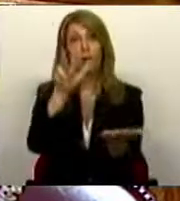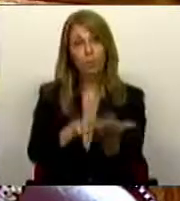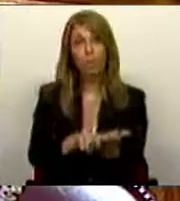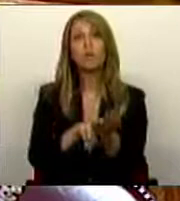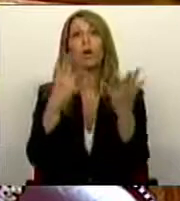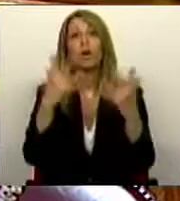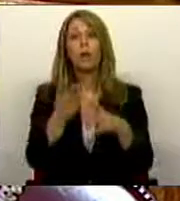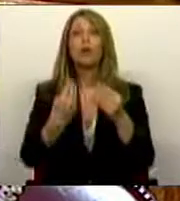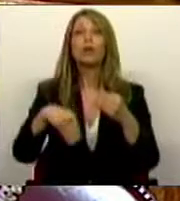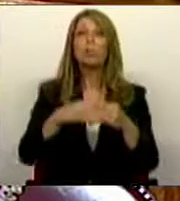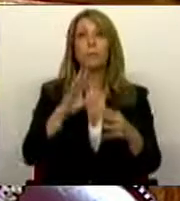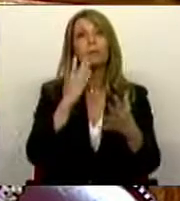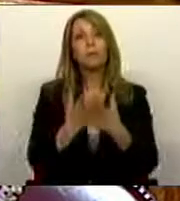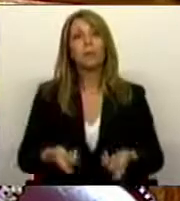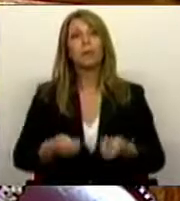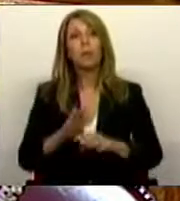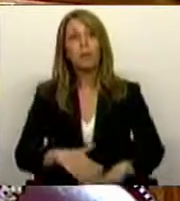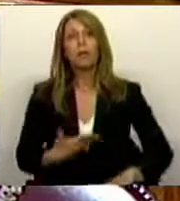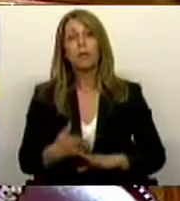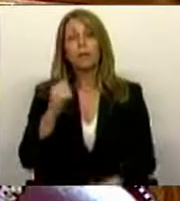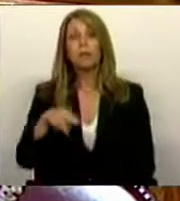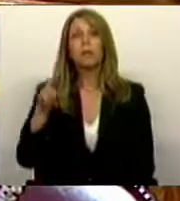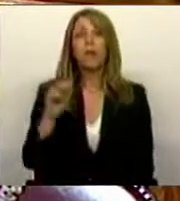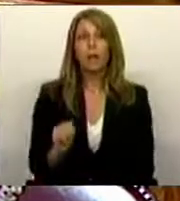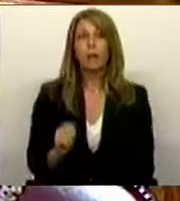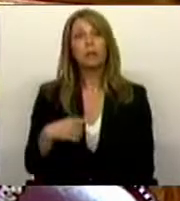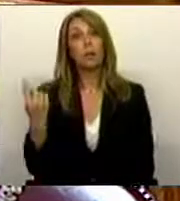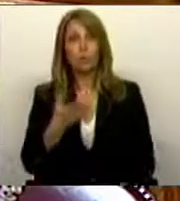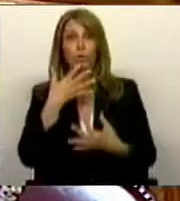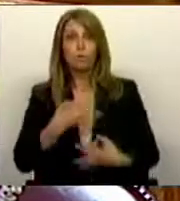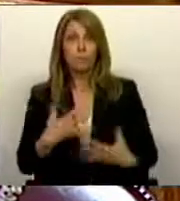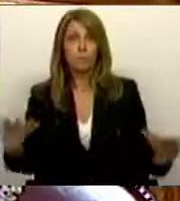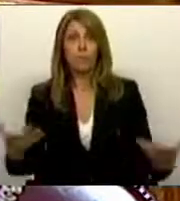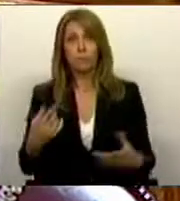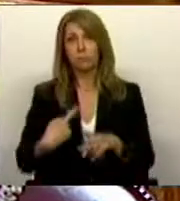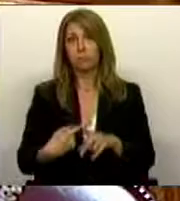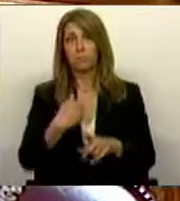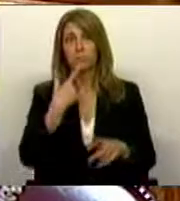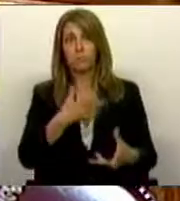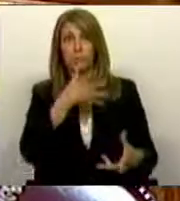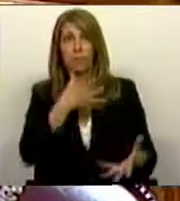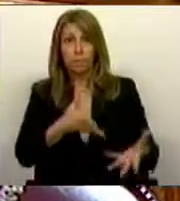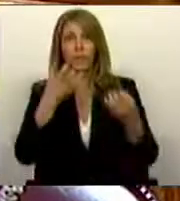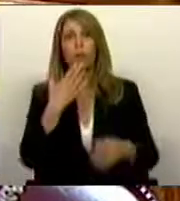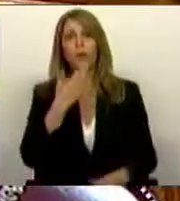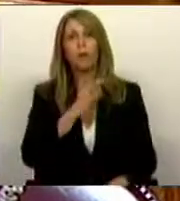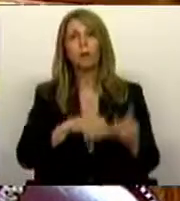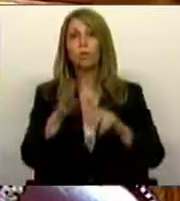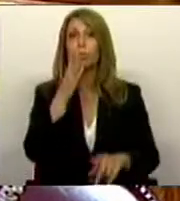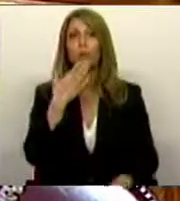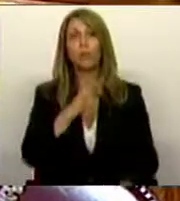Suplementar para a concretização do reforço do investimento do Serviço Nacional de Saúde, que todos nós ambicionamos. Muito obrigada, senhor deputado. Senhor Presidente.